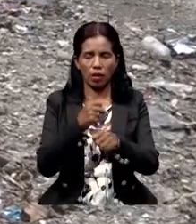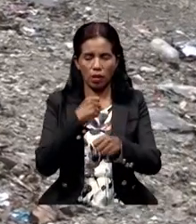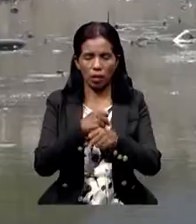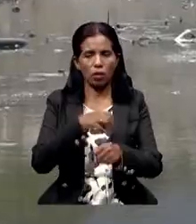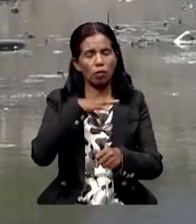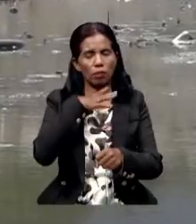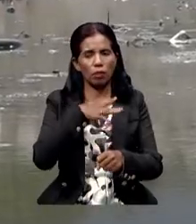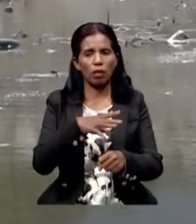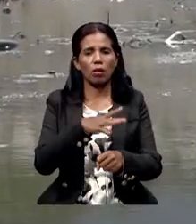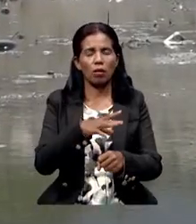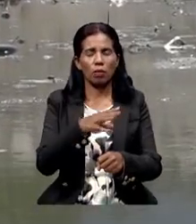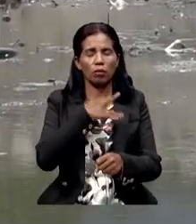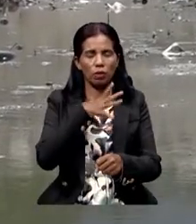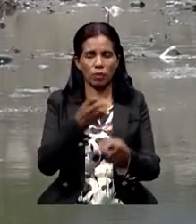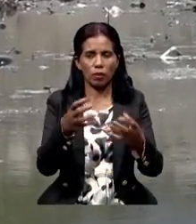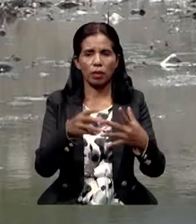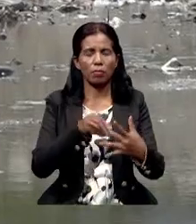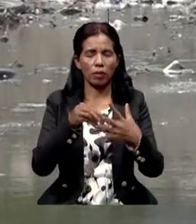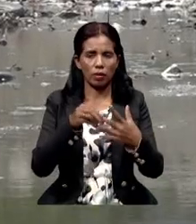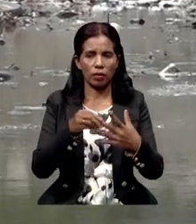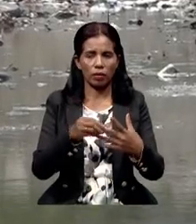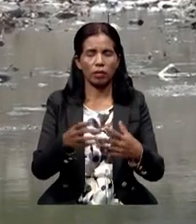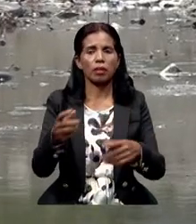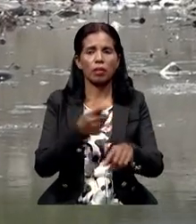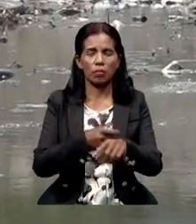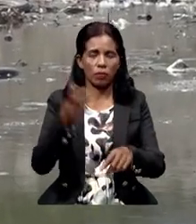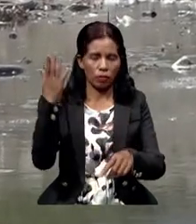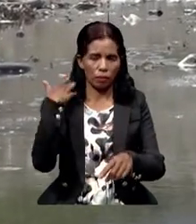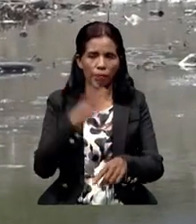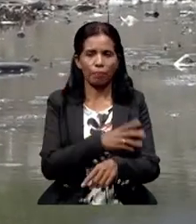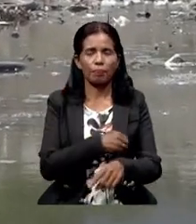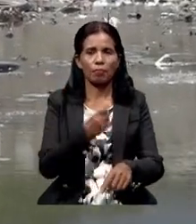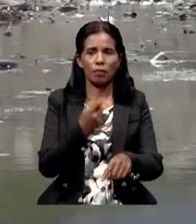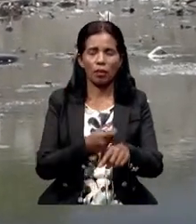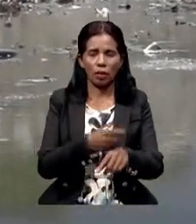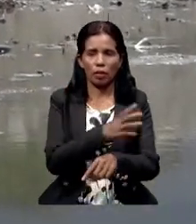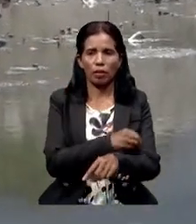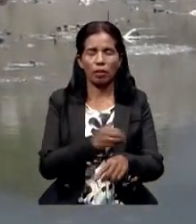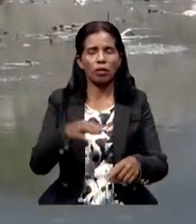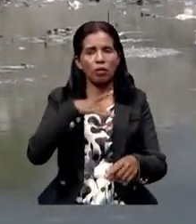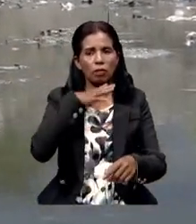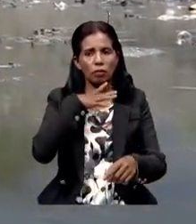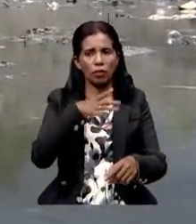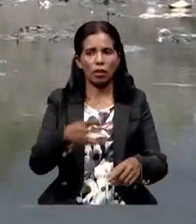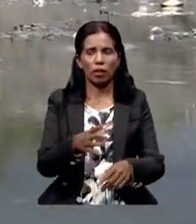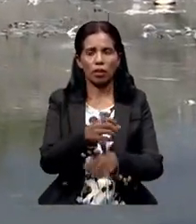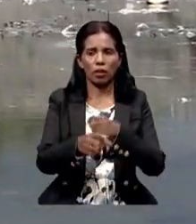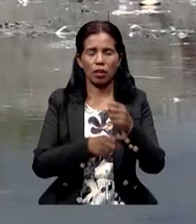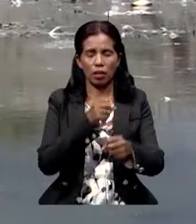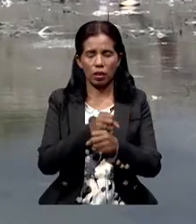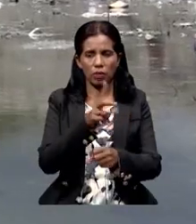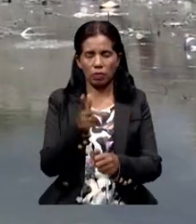liu plástico duke iha sekulu anterior. Akordu ho previsão husi UNESCO, lisu plástico iha tinan riun rua lima